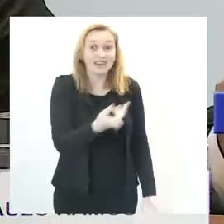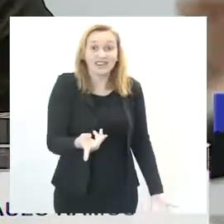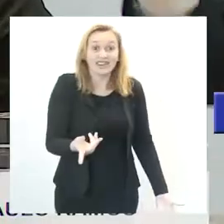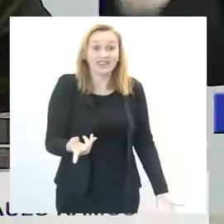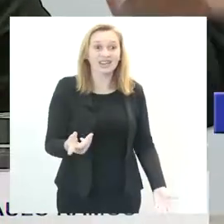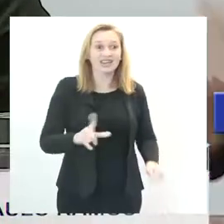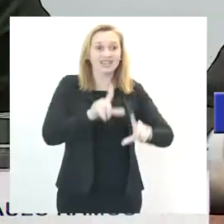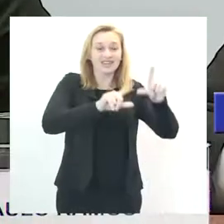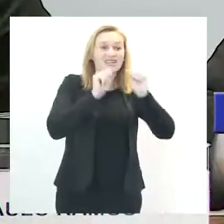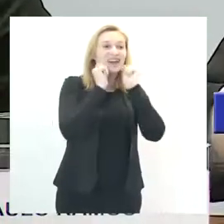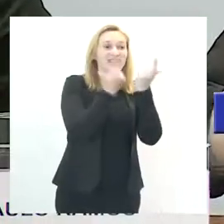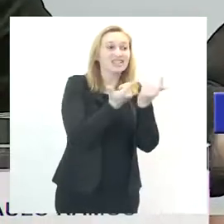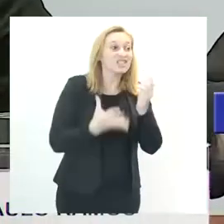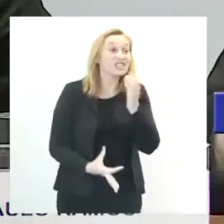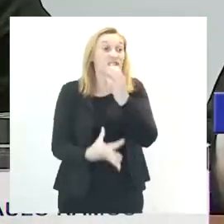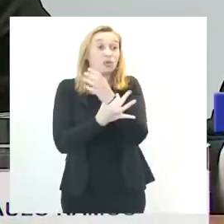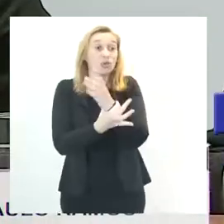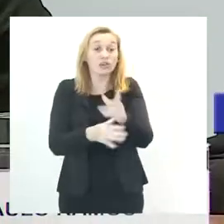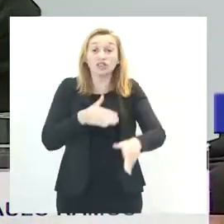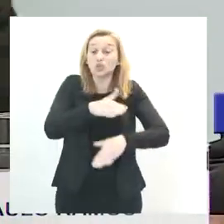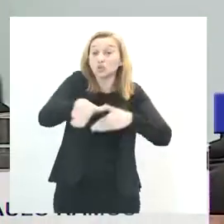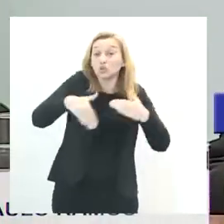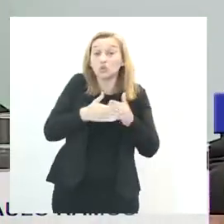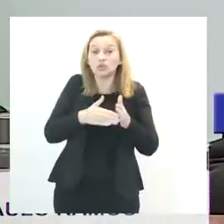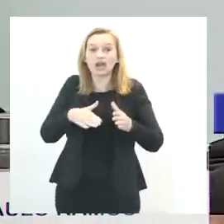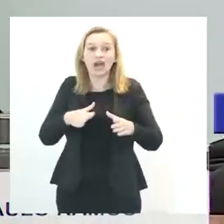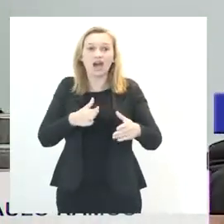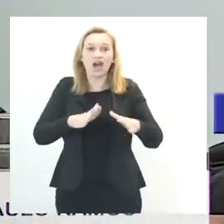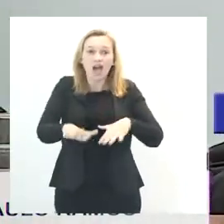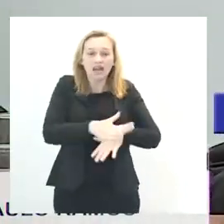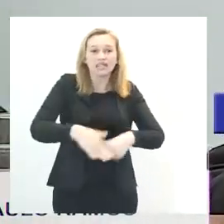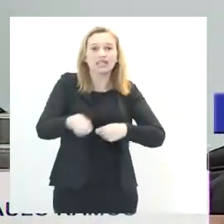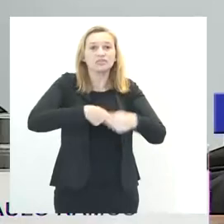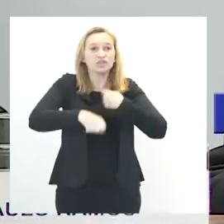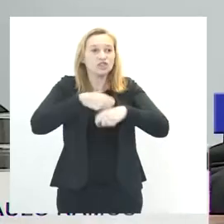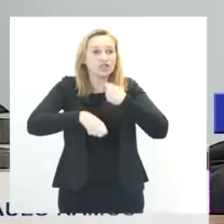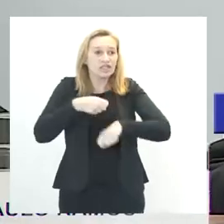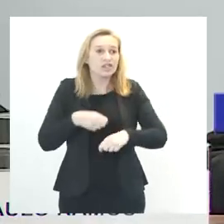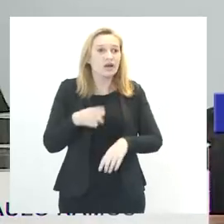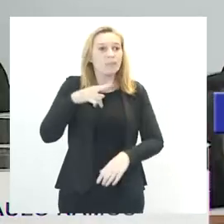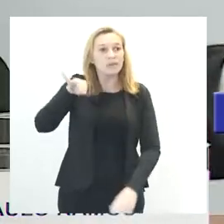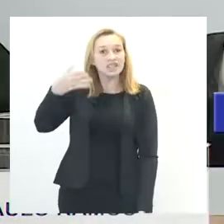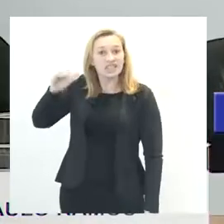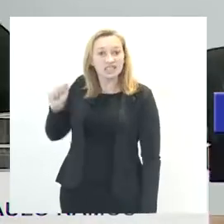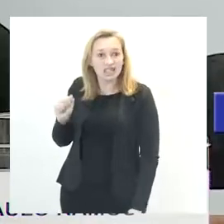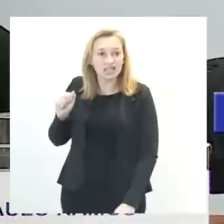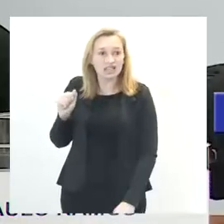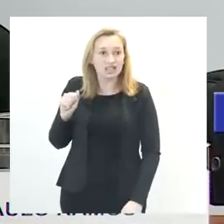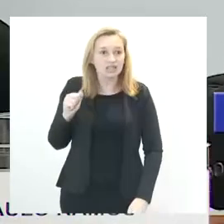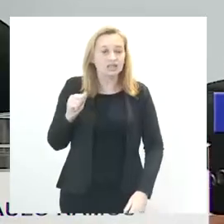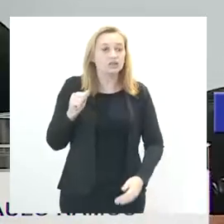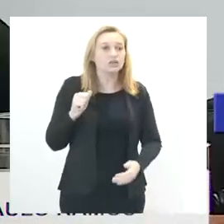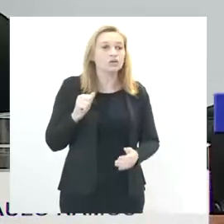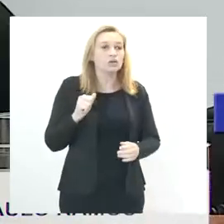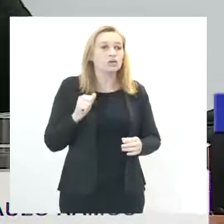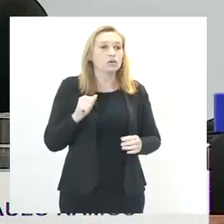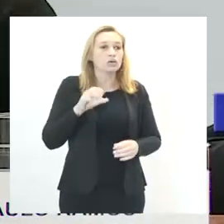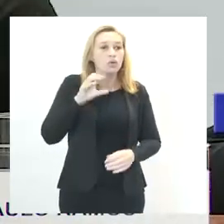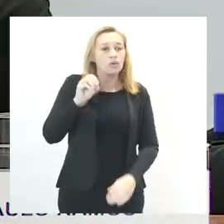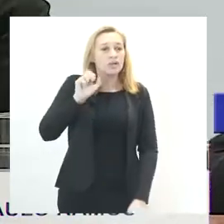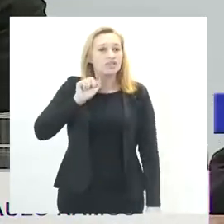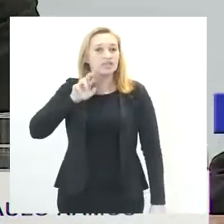pessoal da segurança pessoal todo da Administração é a Priscila todo mundo do que aí do comercial